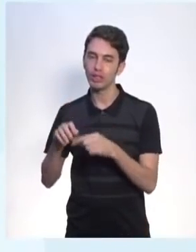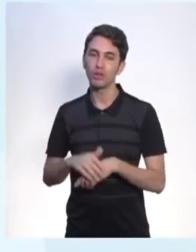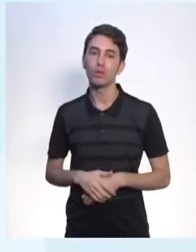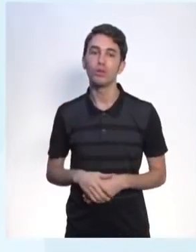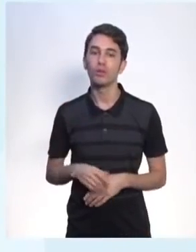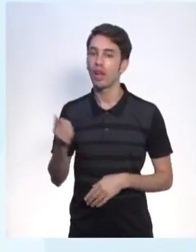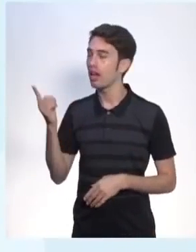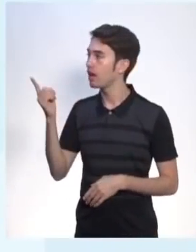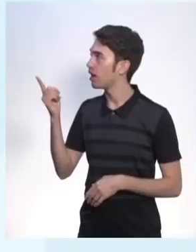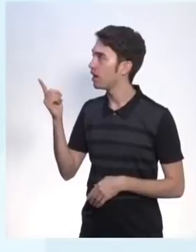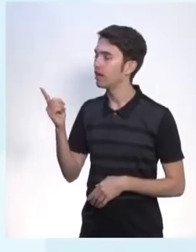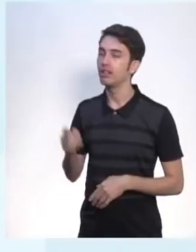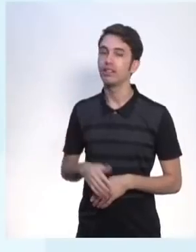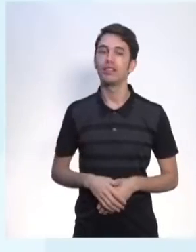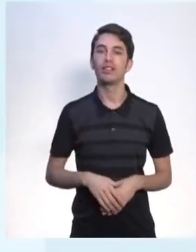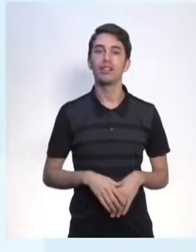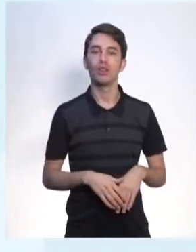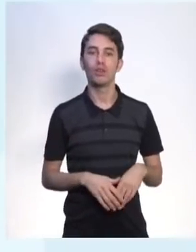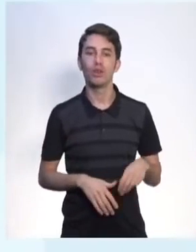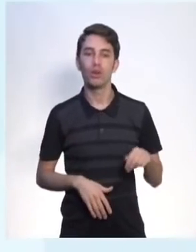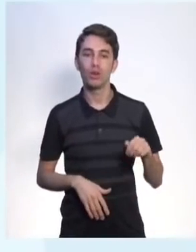né? Como...